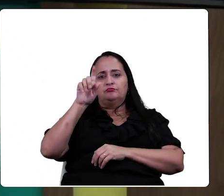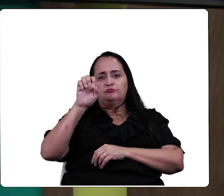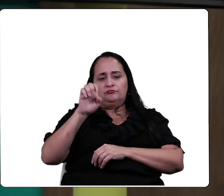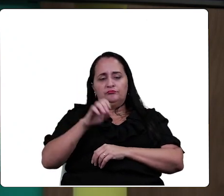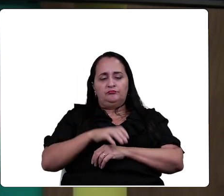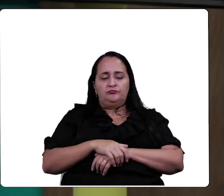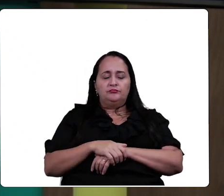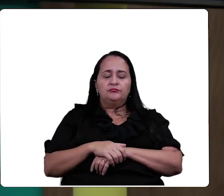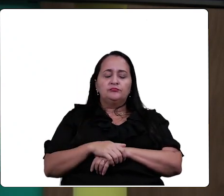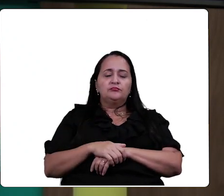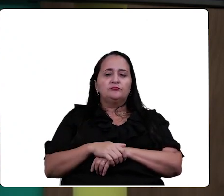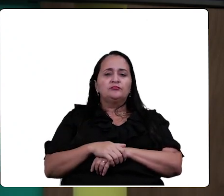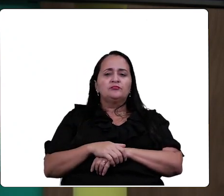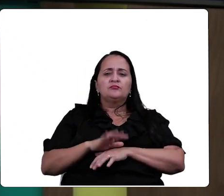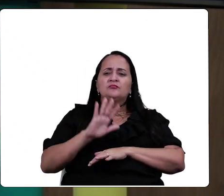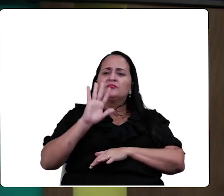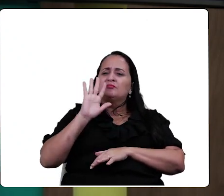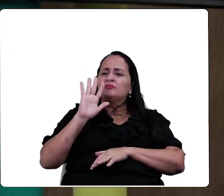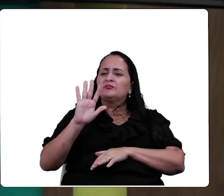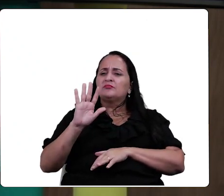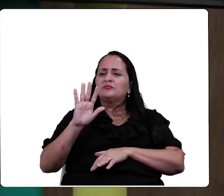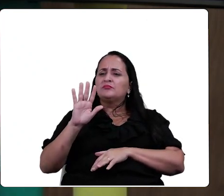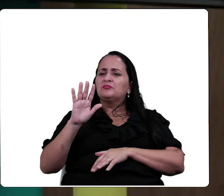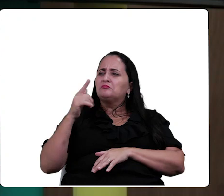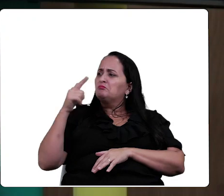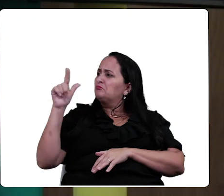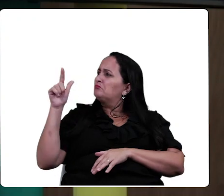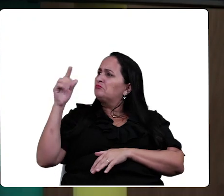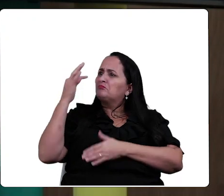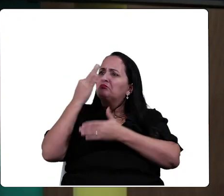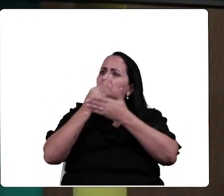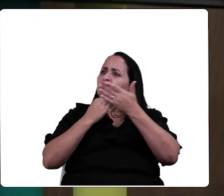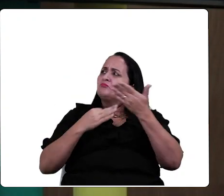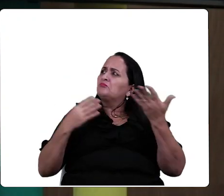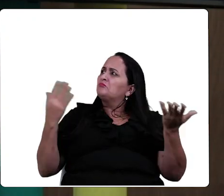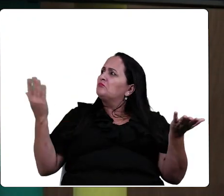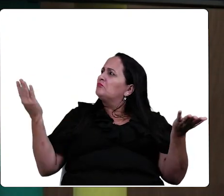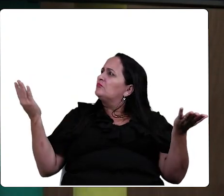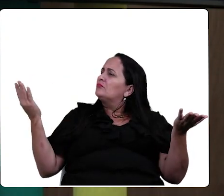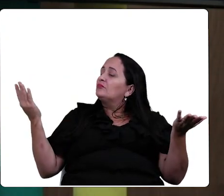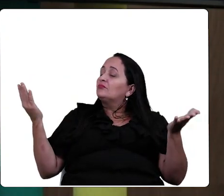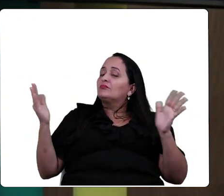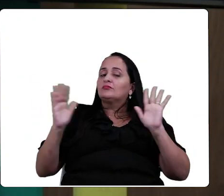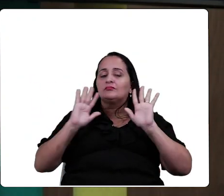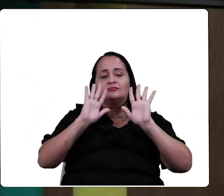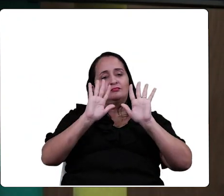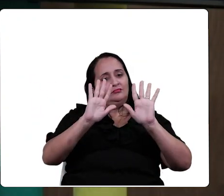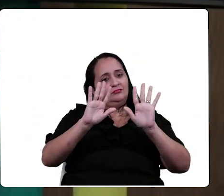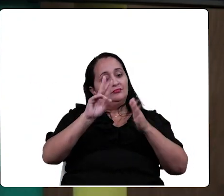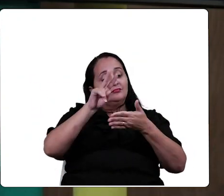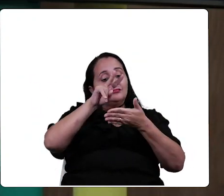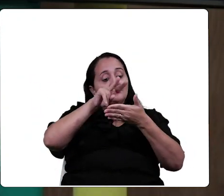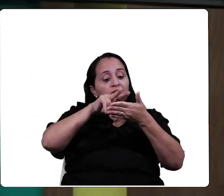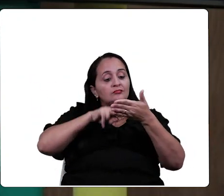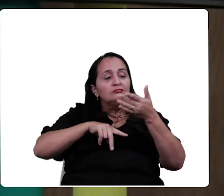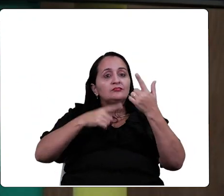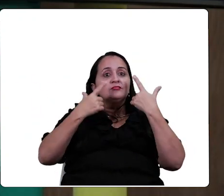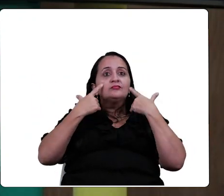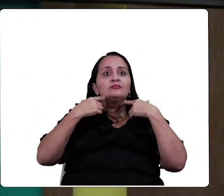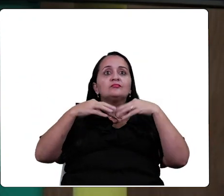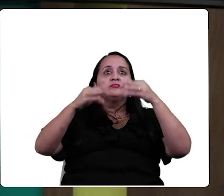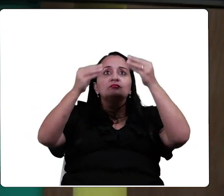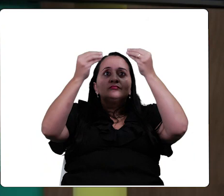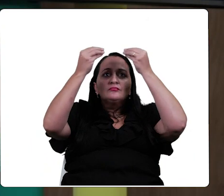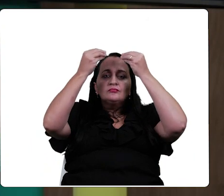leitura. Mas não tem texto. O que é que eu vou ler? A imagem, a linguagem